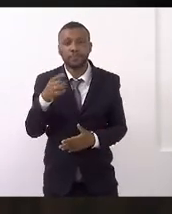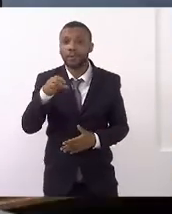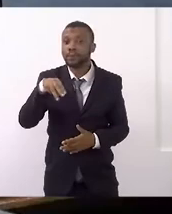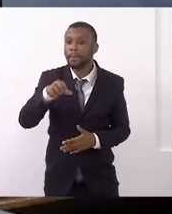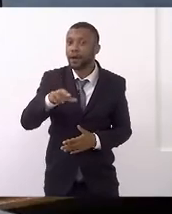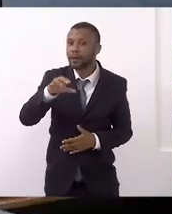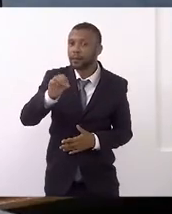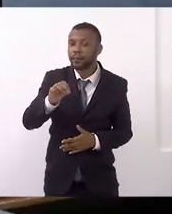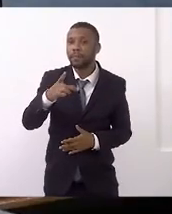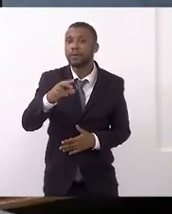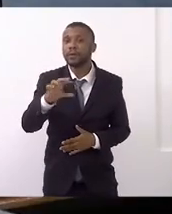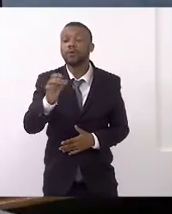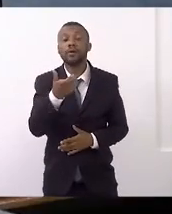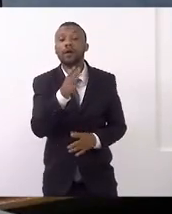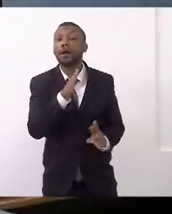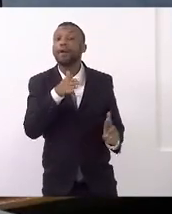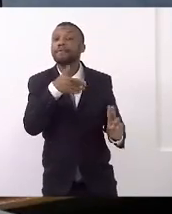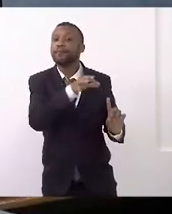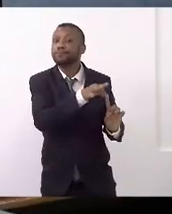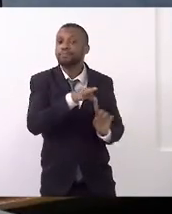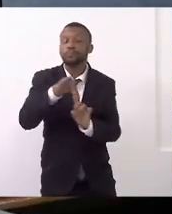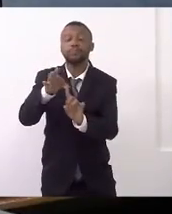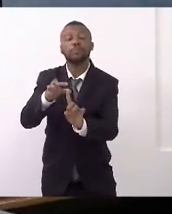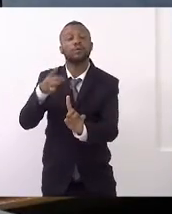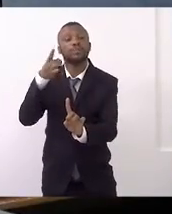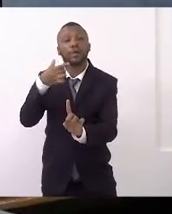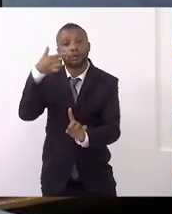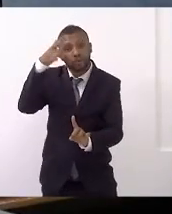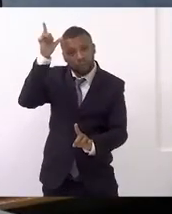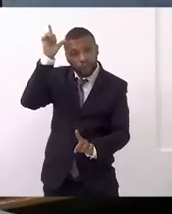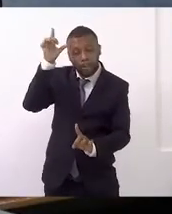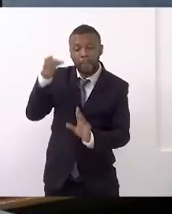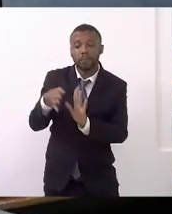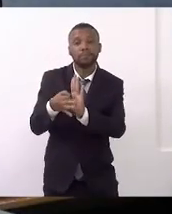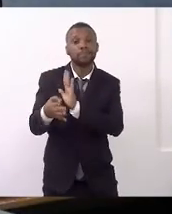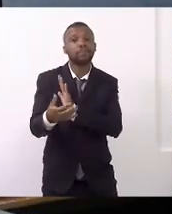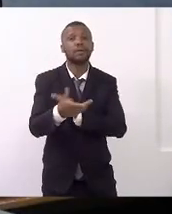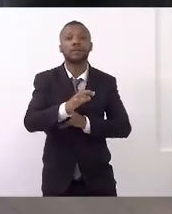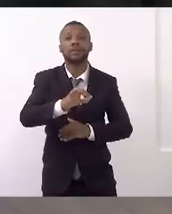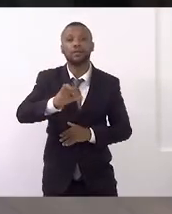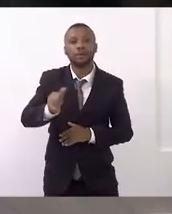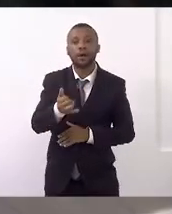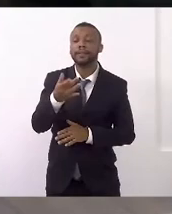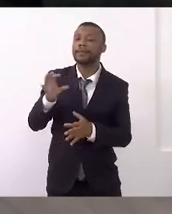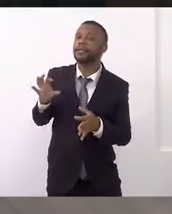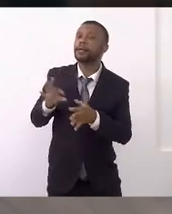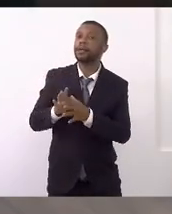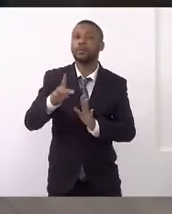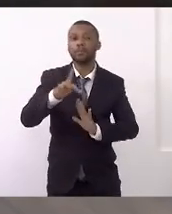Vou designar o deputado Luiz Paulo para emitir o parecer pela CCJ no projeto